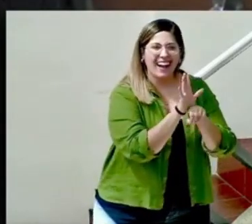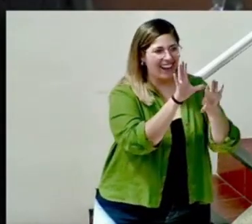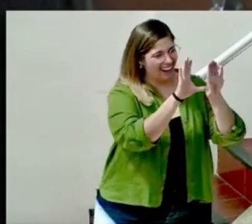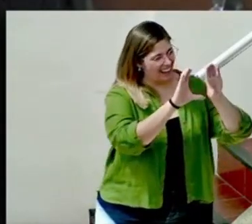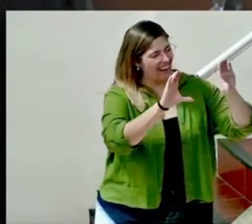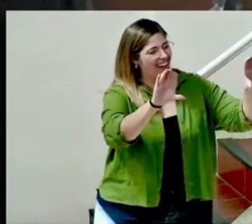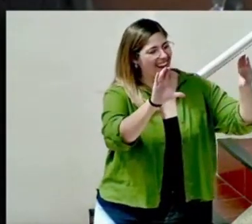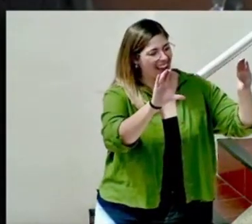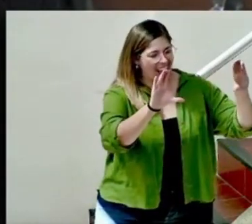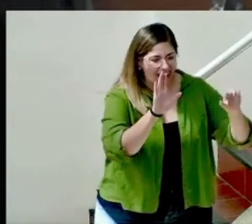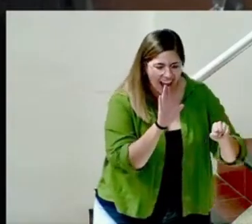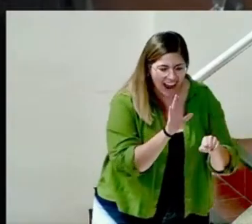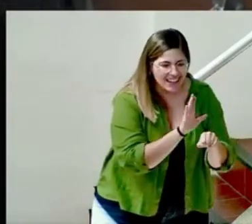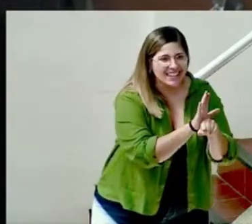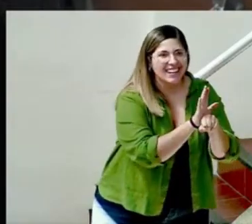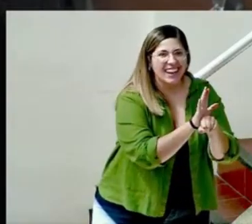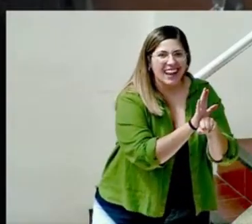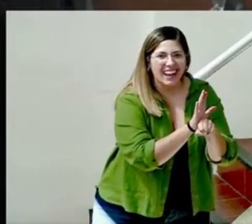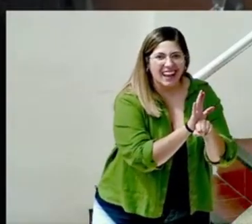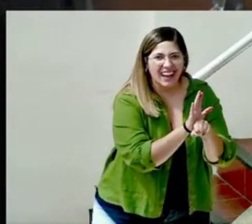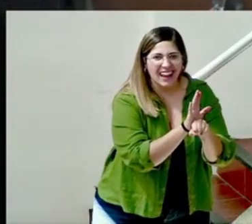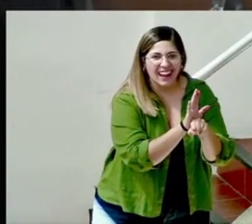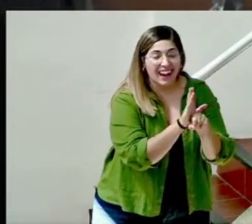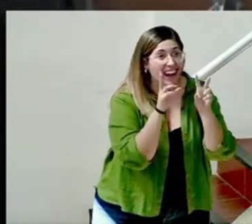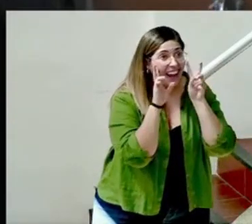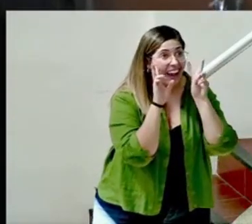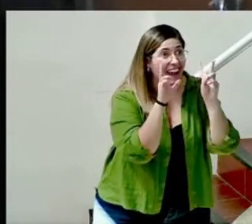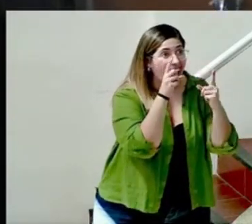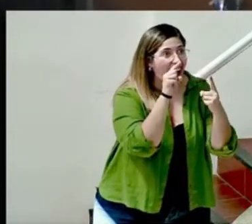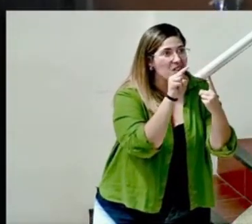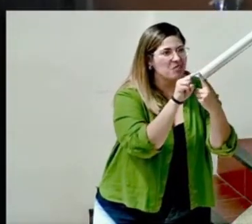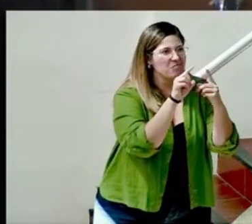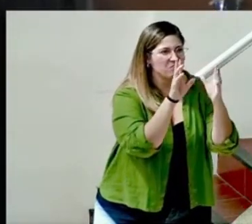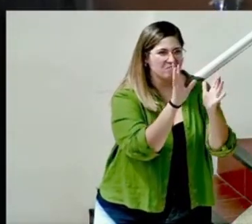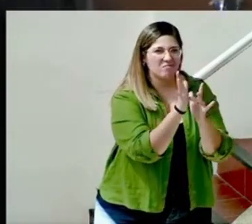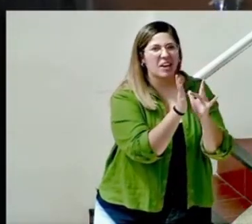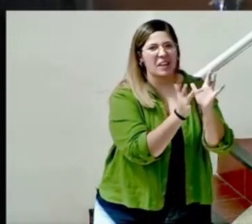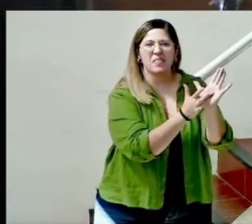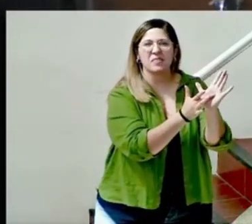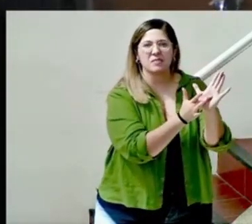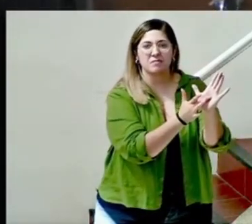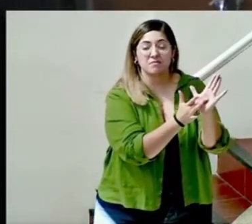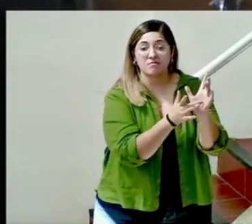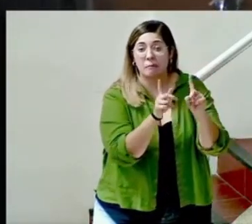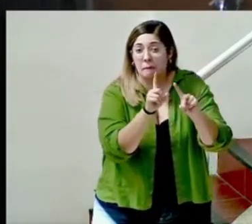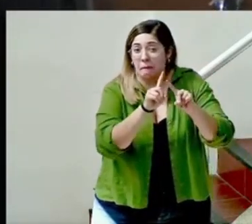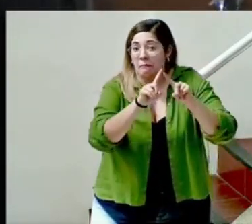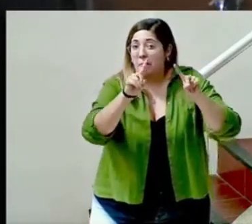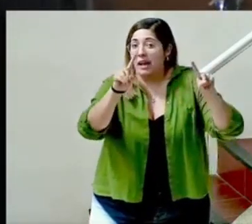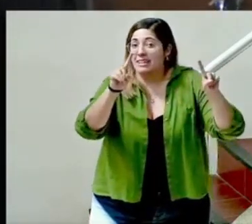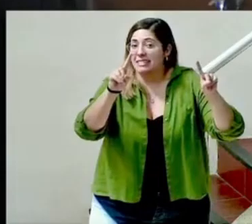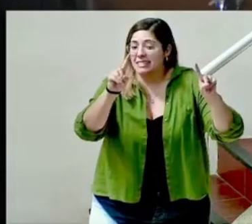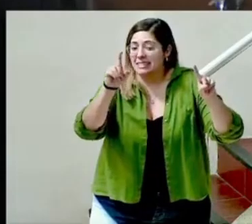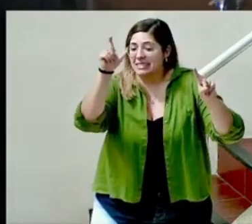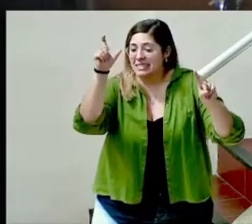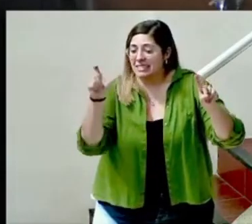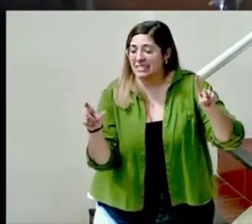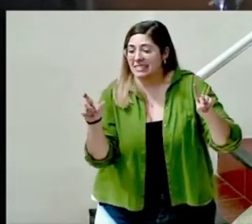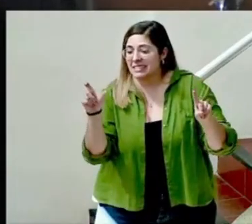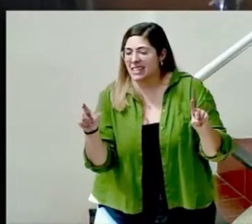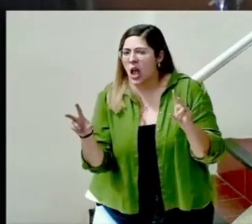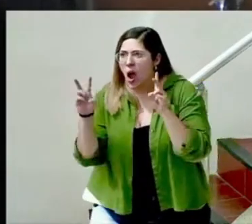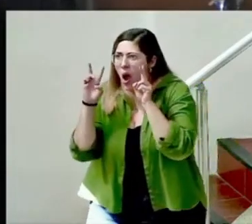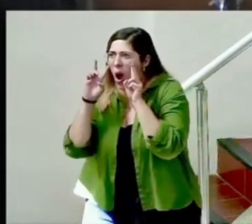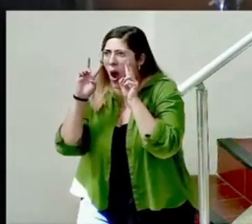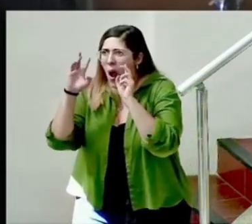Deus. Os olhos maus representam um coração que está focado neste mundo, está